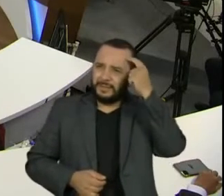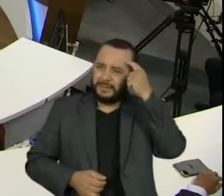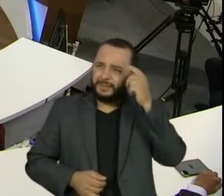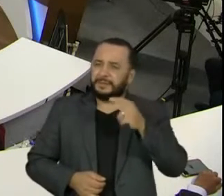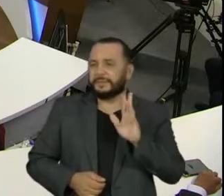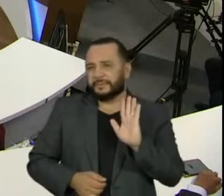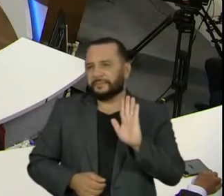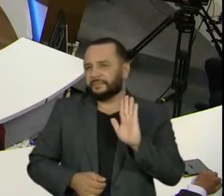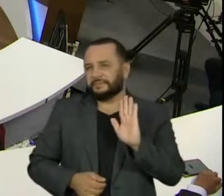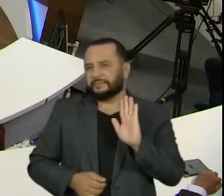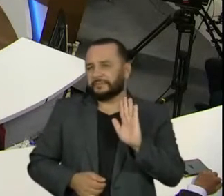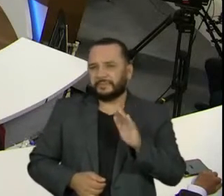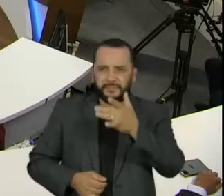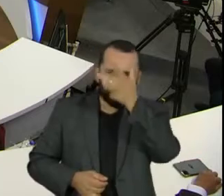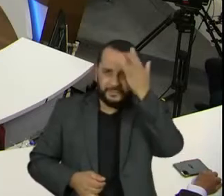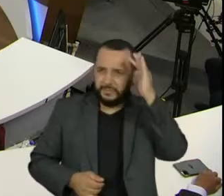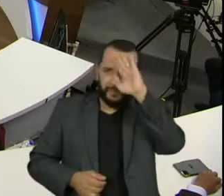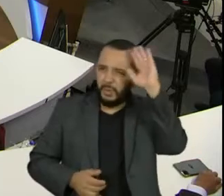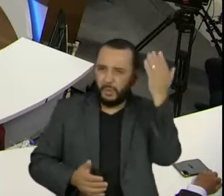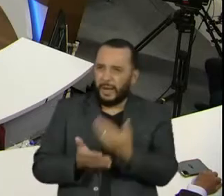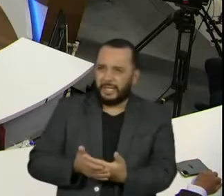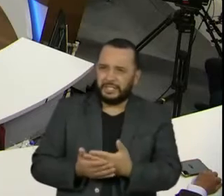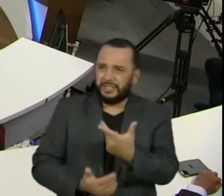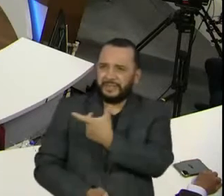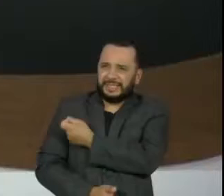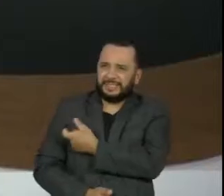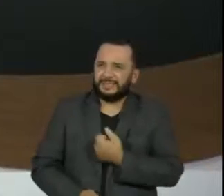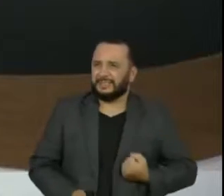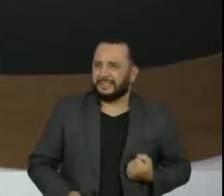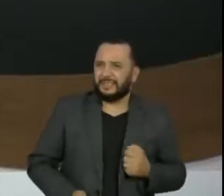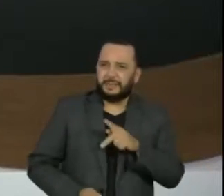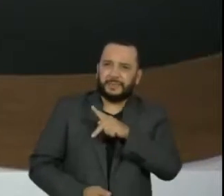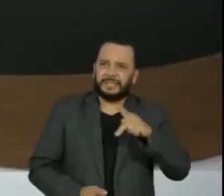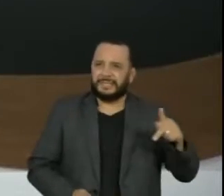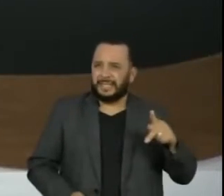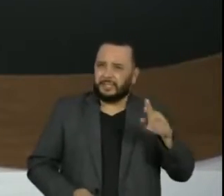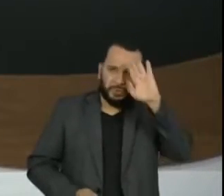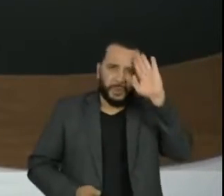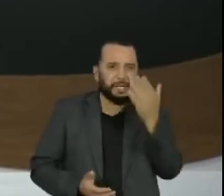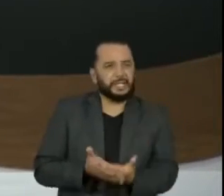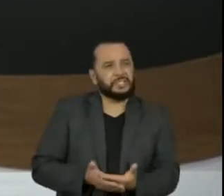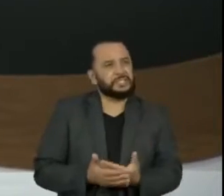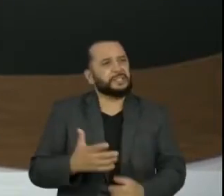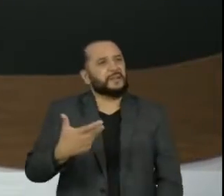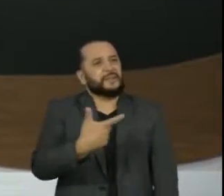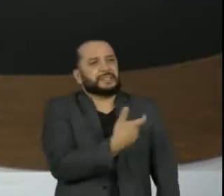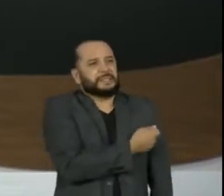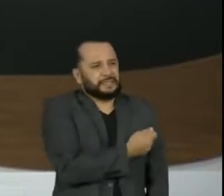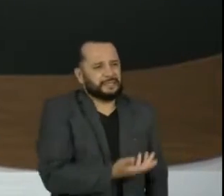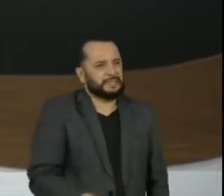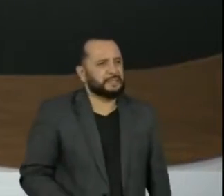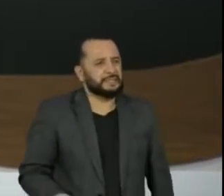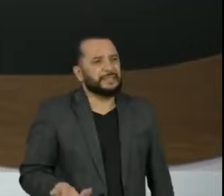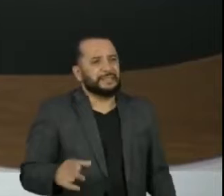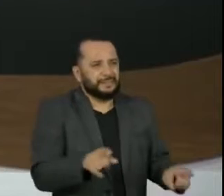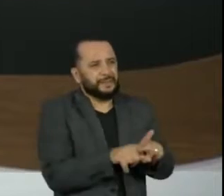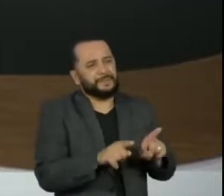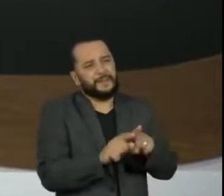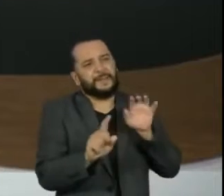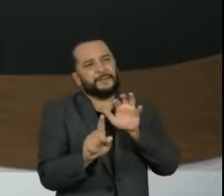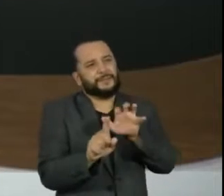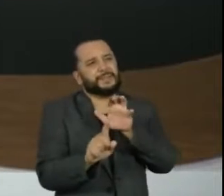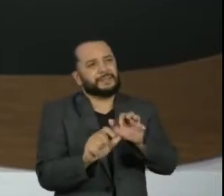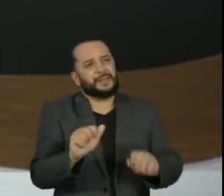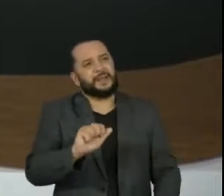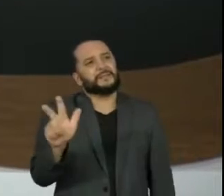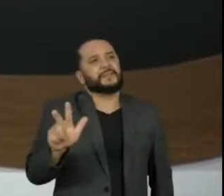vacina que parte do presidente, chega em alguns dos seus apoiadores, chega a atingir até a Anvisa naquele episódio